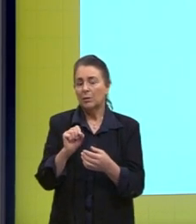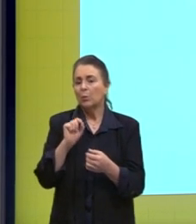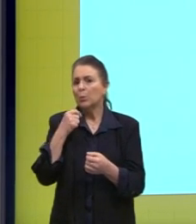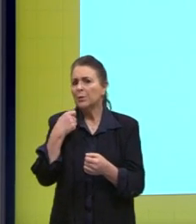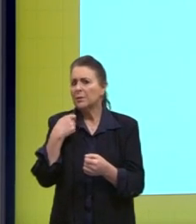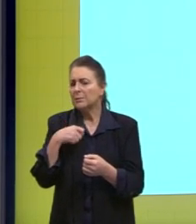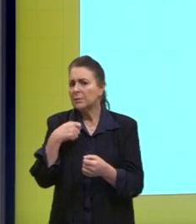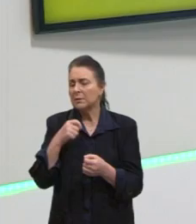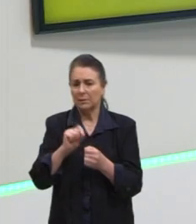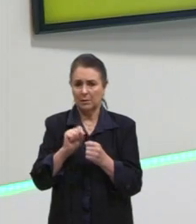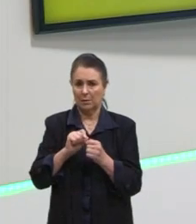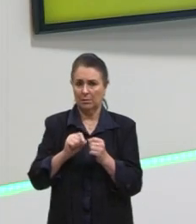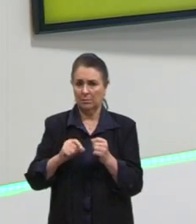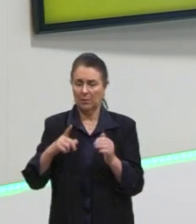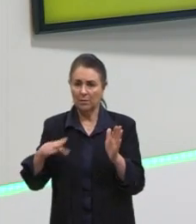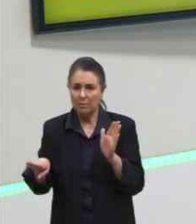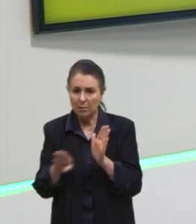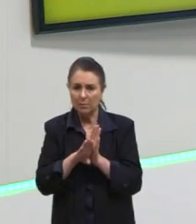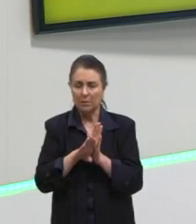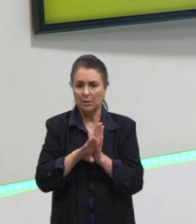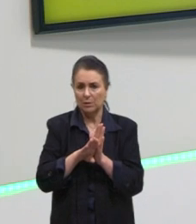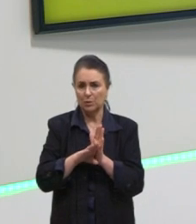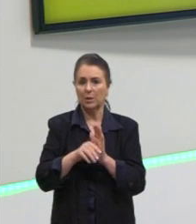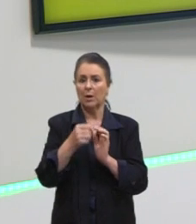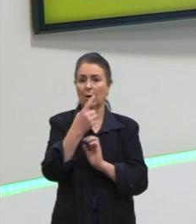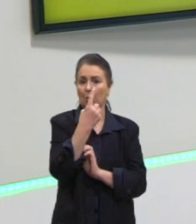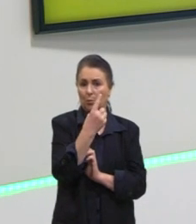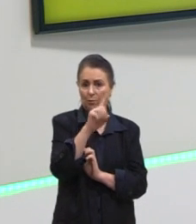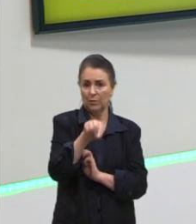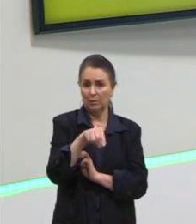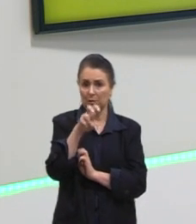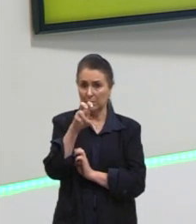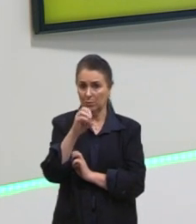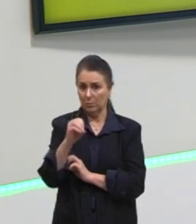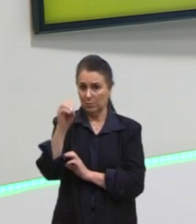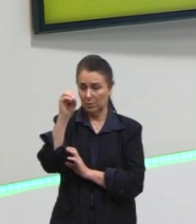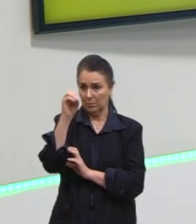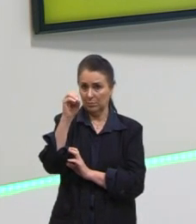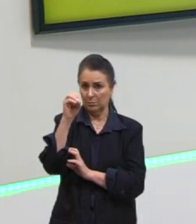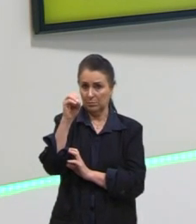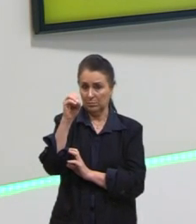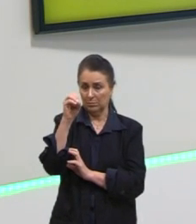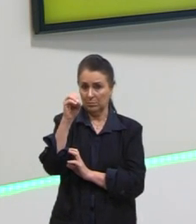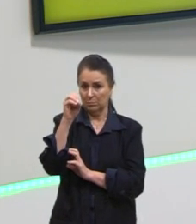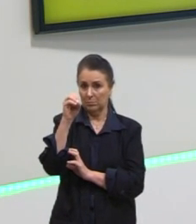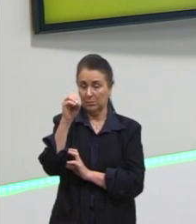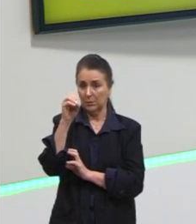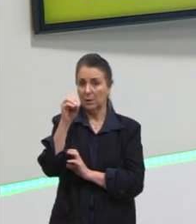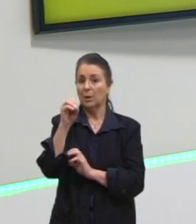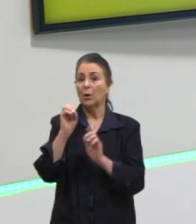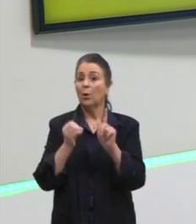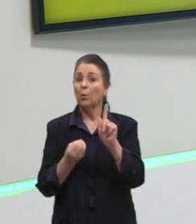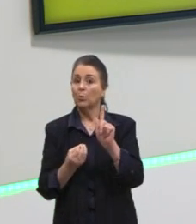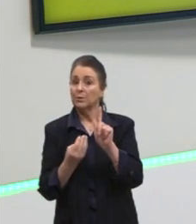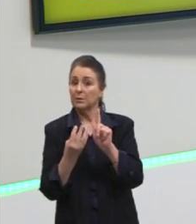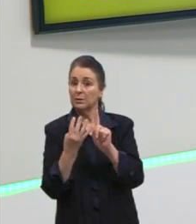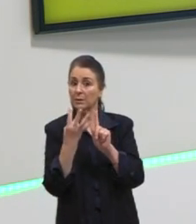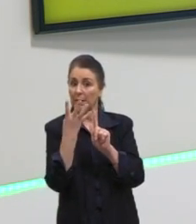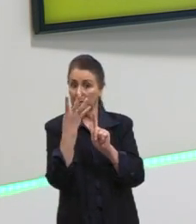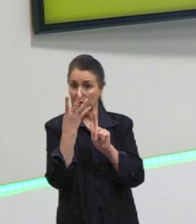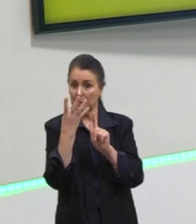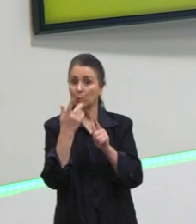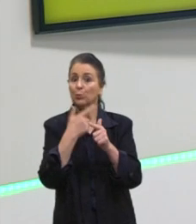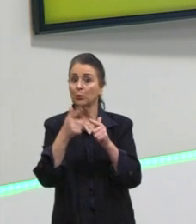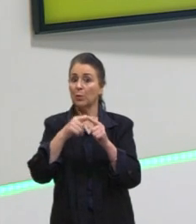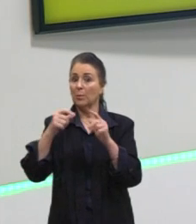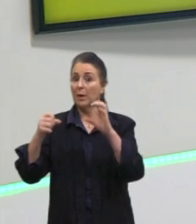necessárias para limitar o aquecimento a 1,5 graus manter as emissões globais de gases de efeito estufa em